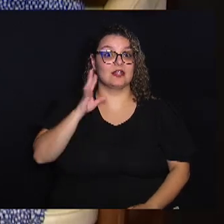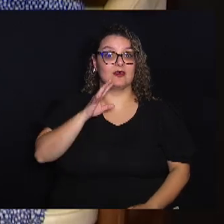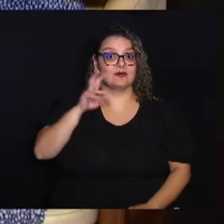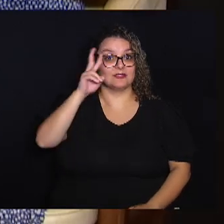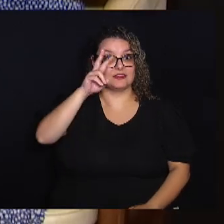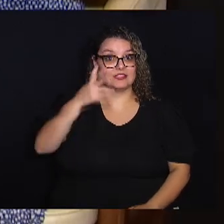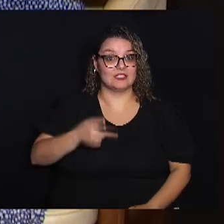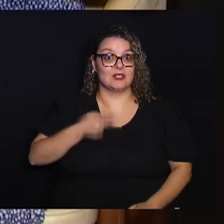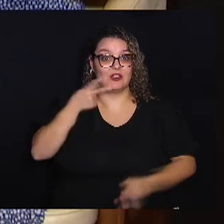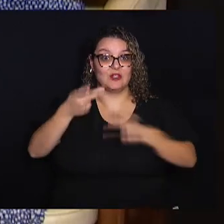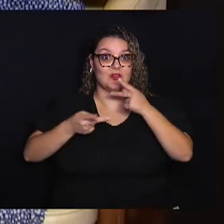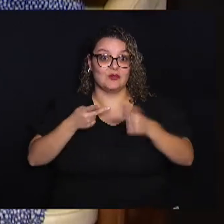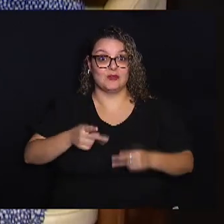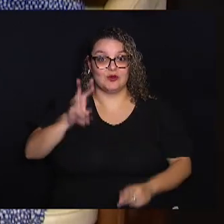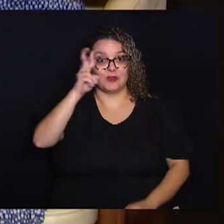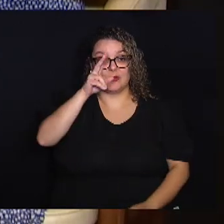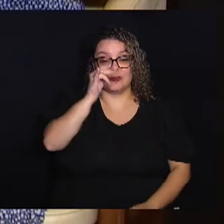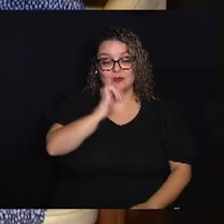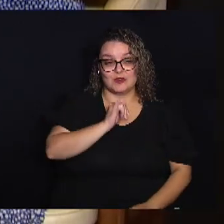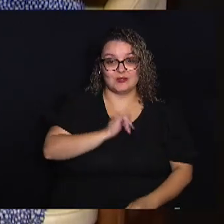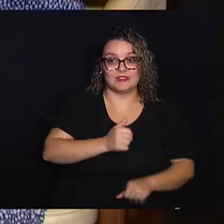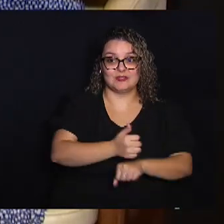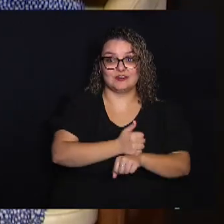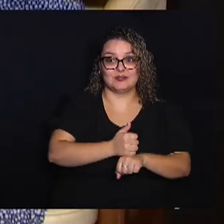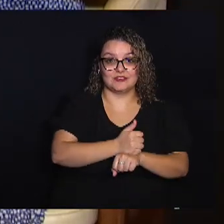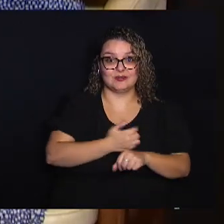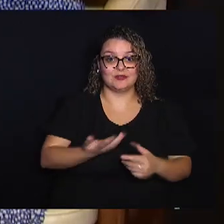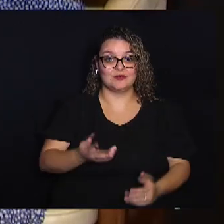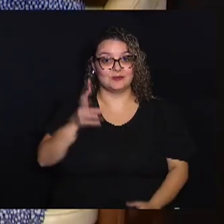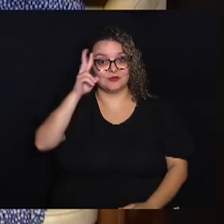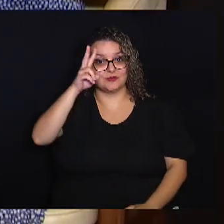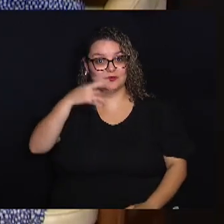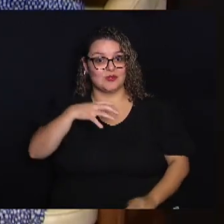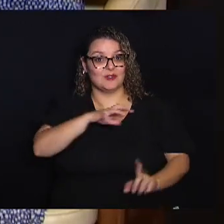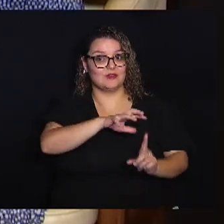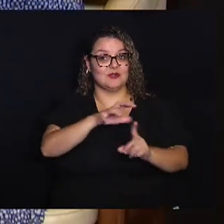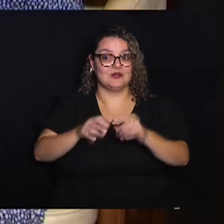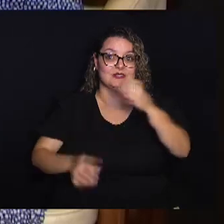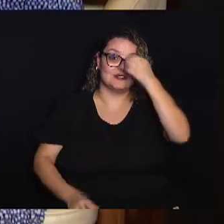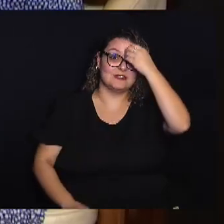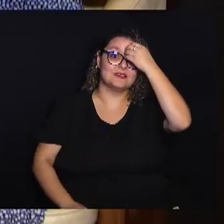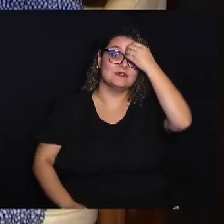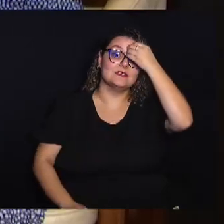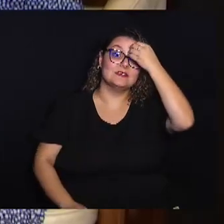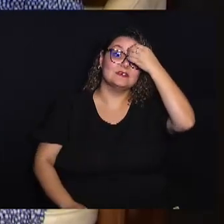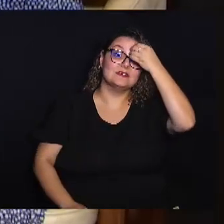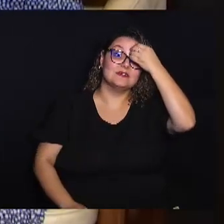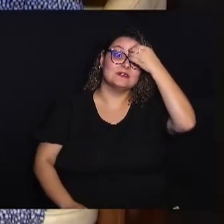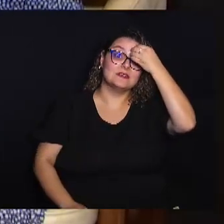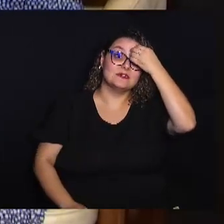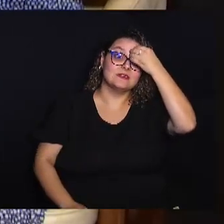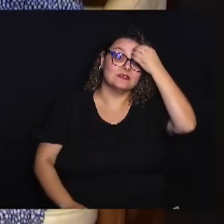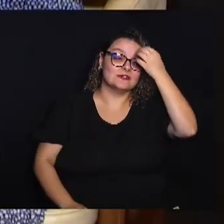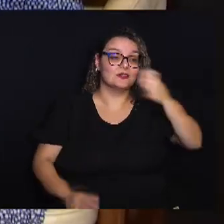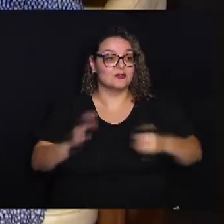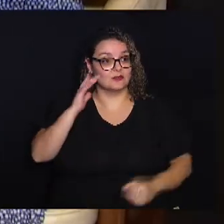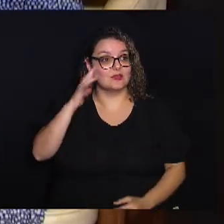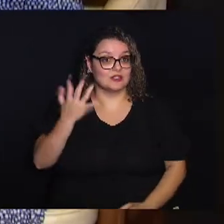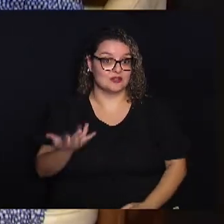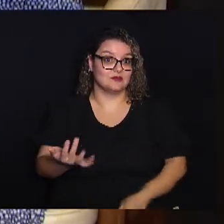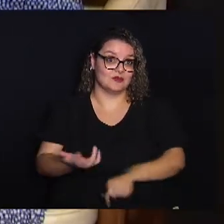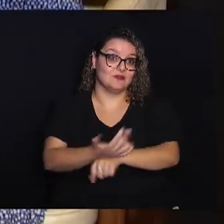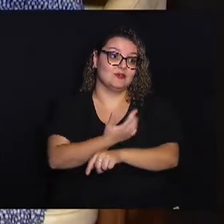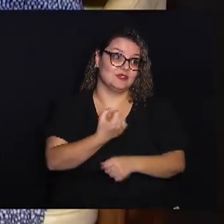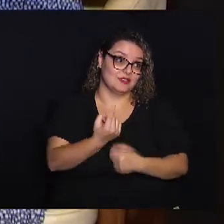você contou como contadora de história, enfim, uma história impactante, que você até, imagino que deva ter se